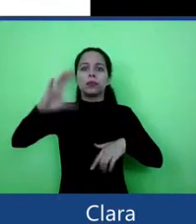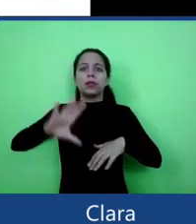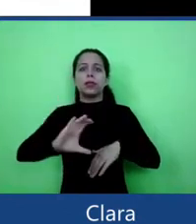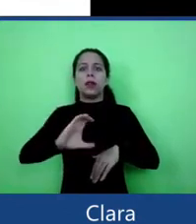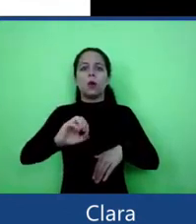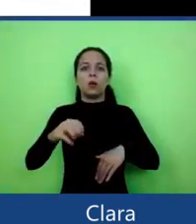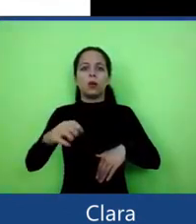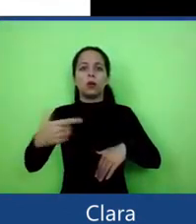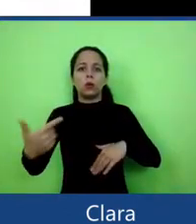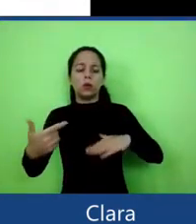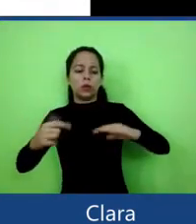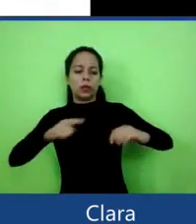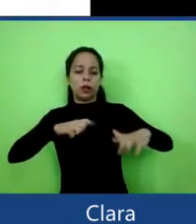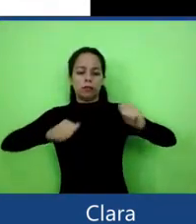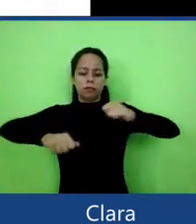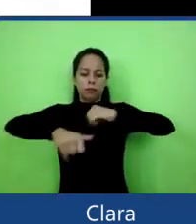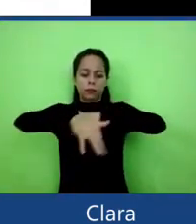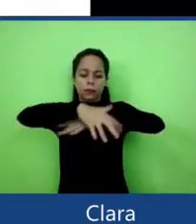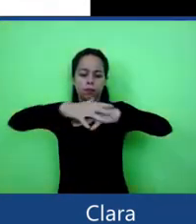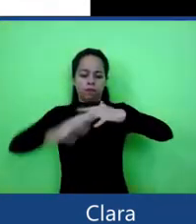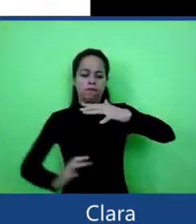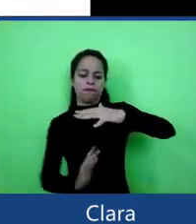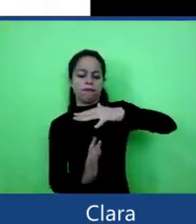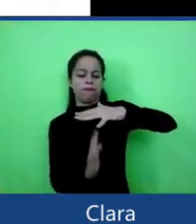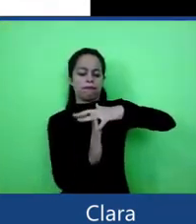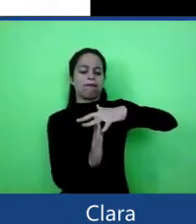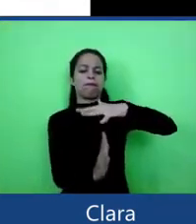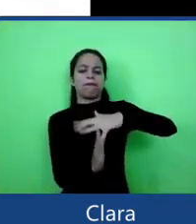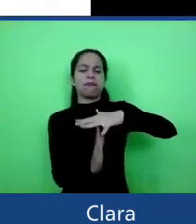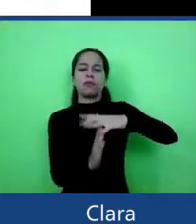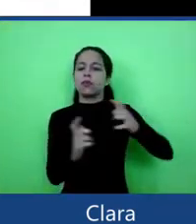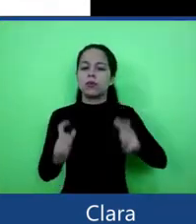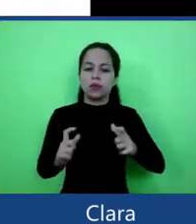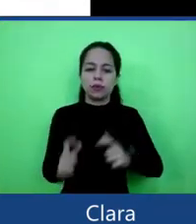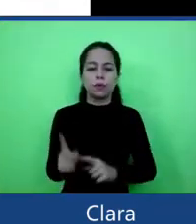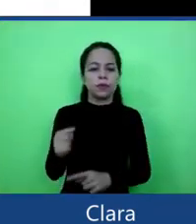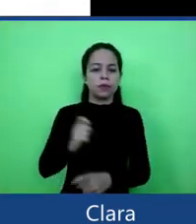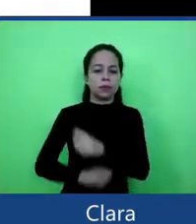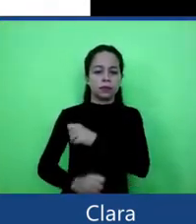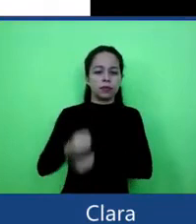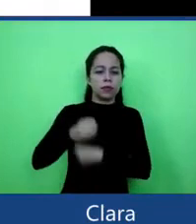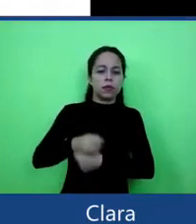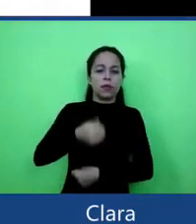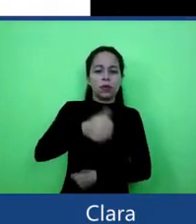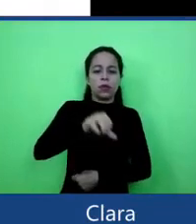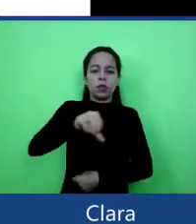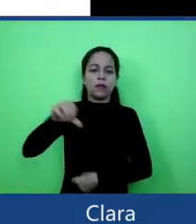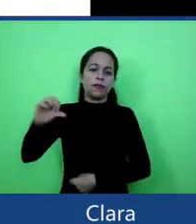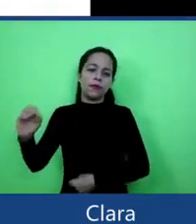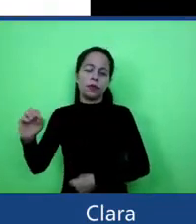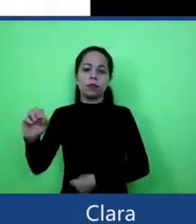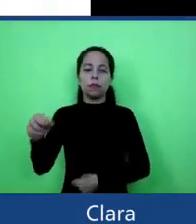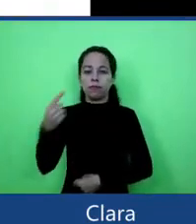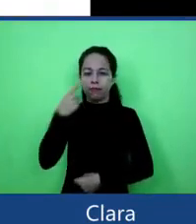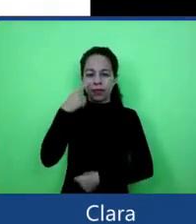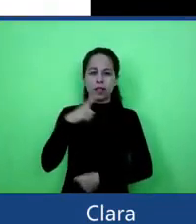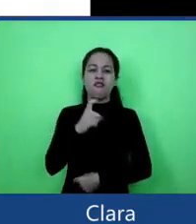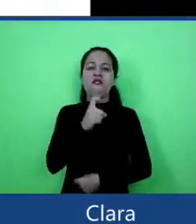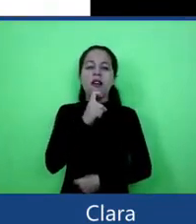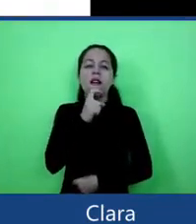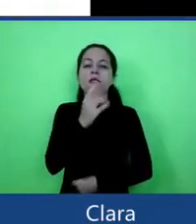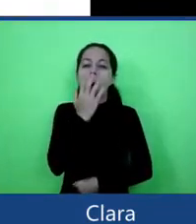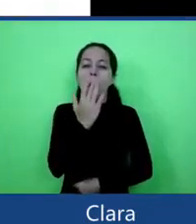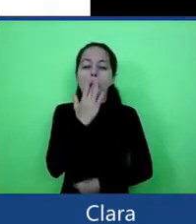evolução das nossas emissões, né, desde 1990. A gente vê aqui em verde as emissões de